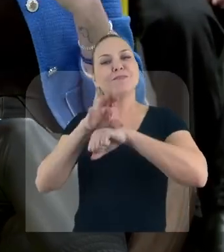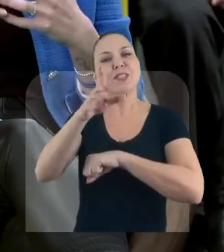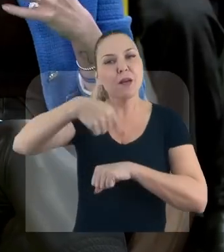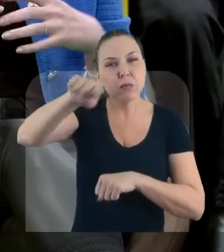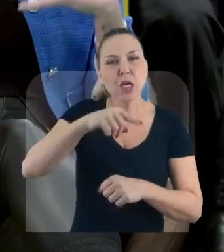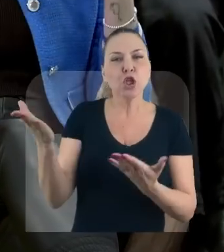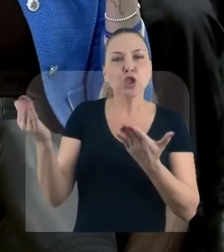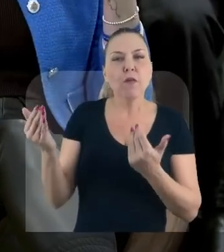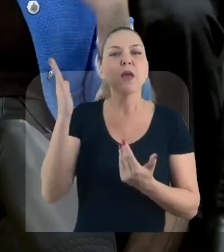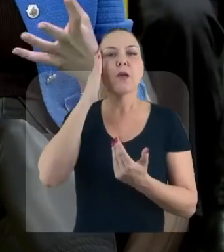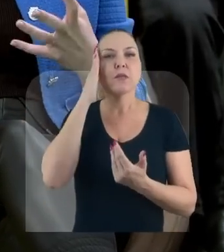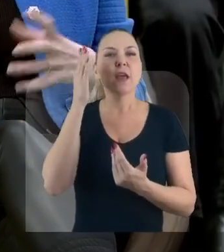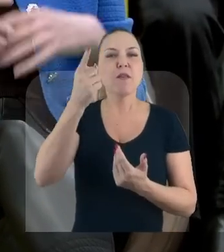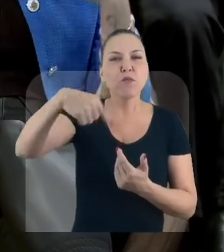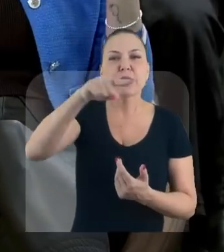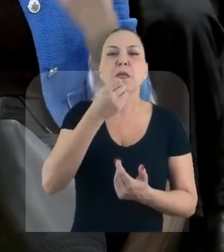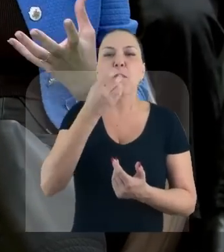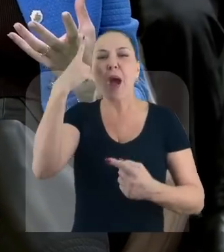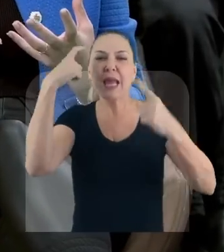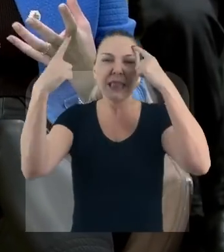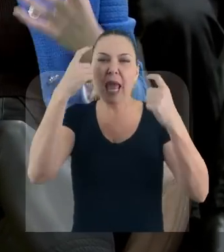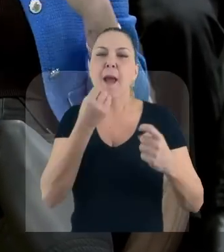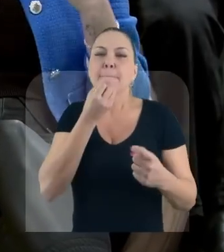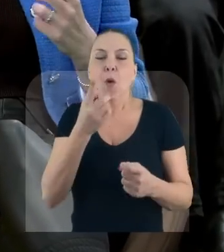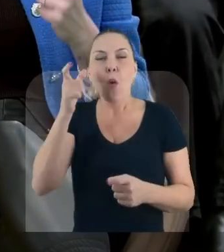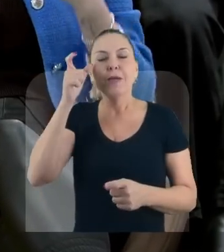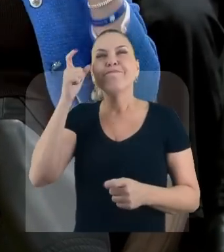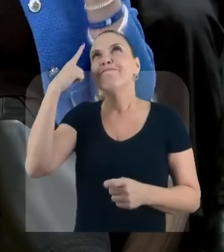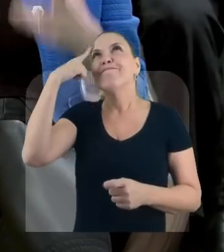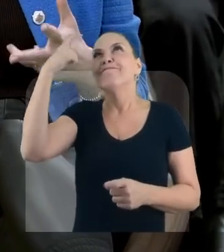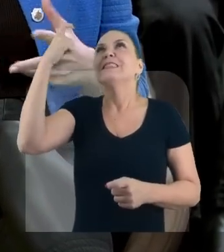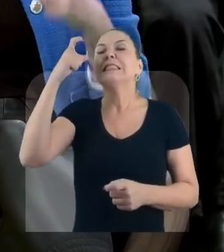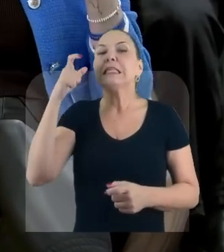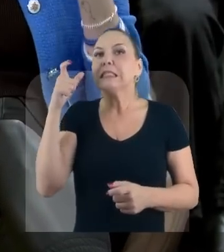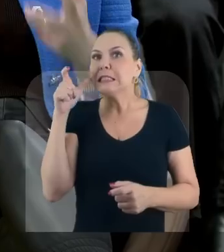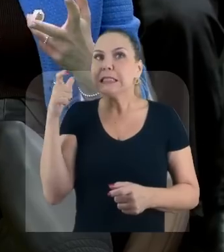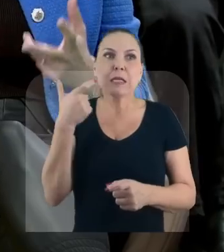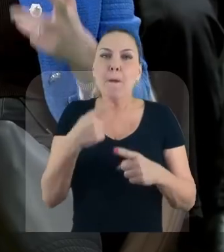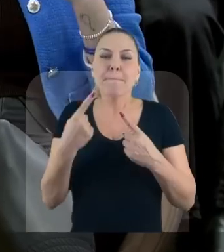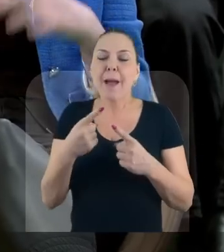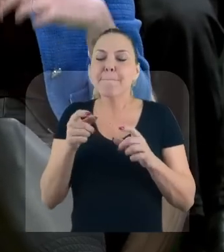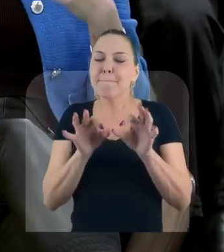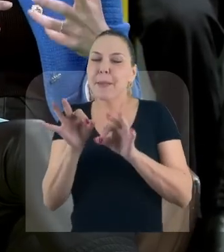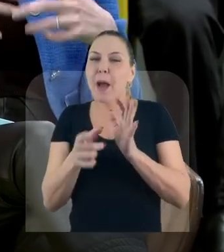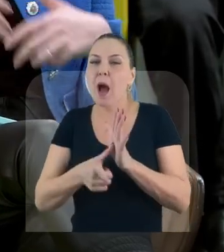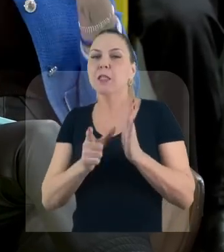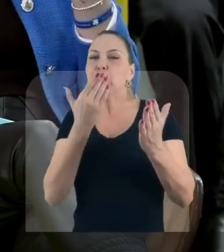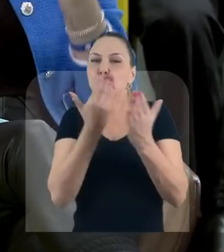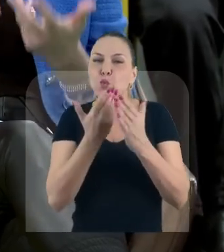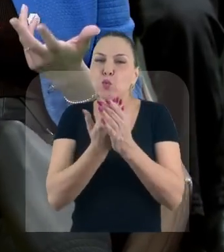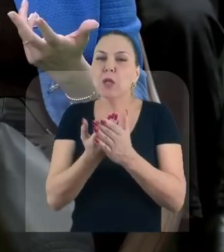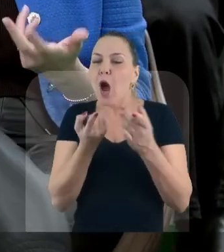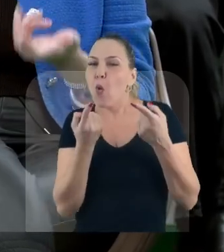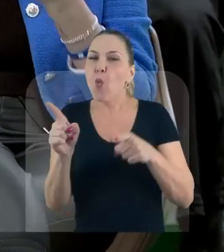que eu sei que vocês têm boas ideias, boas intenções, mas se preparem, estudem. A gente só consegue